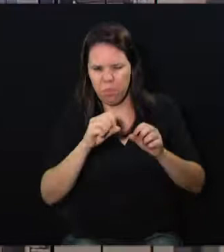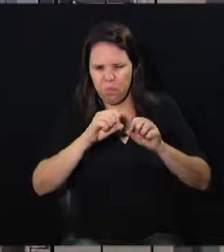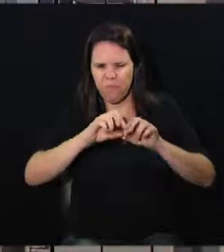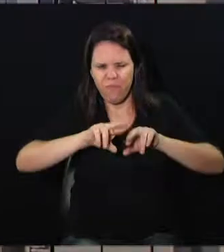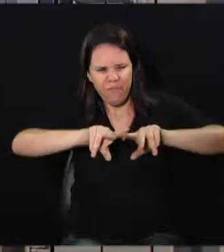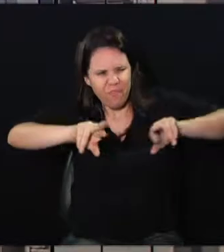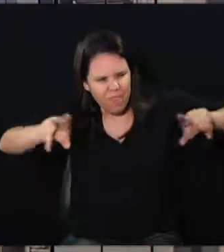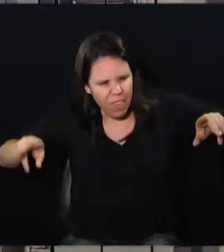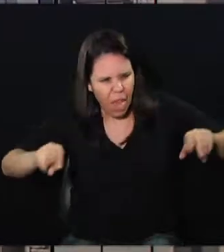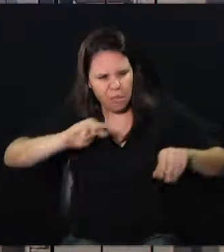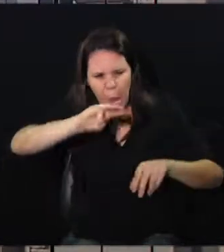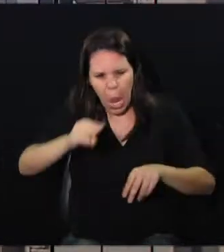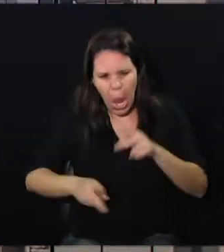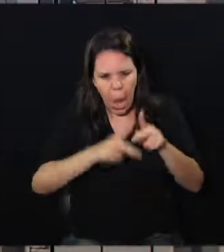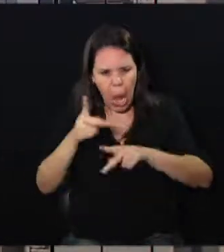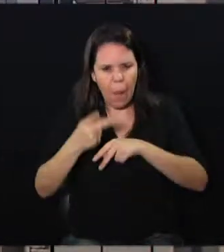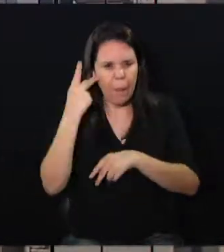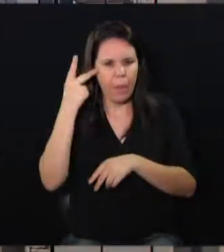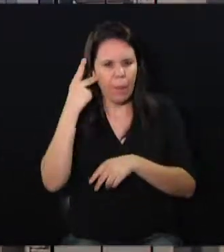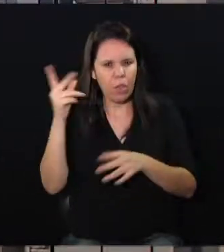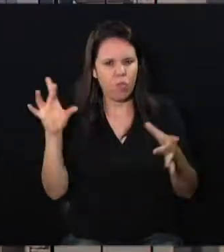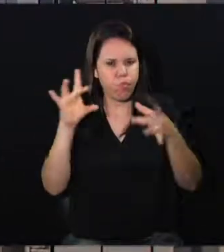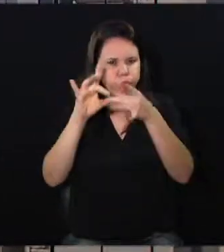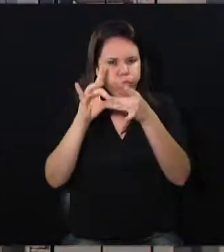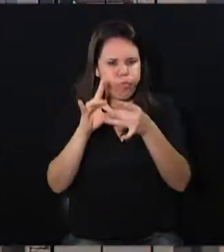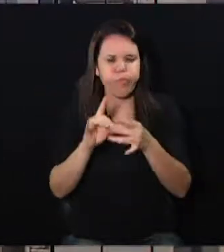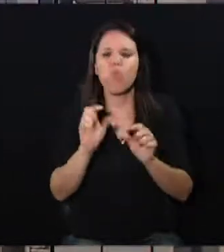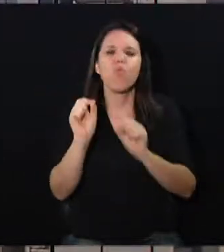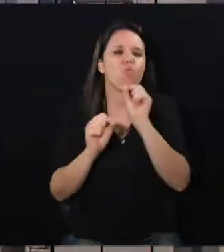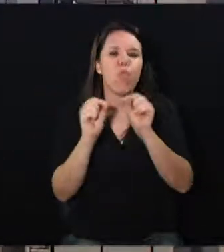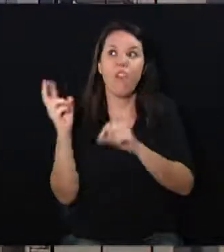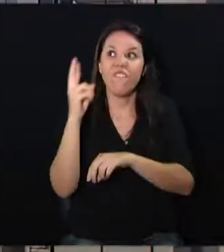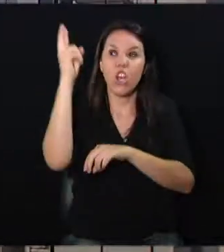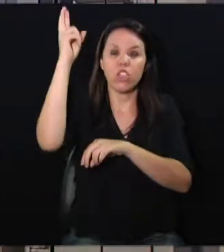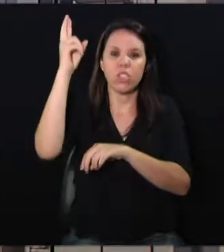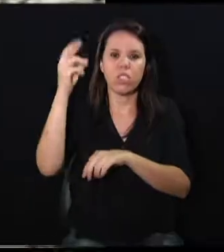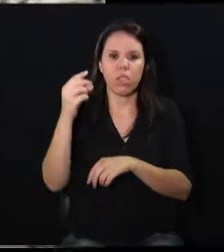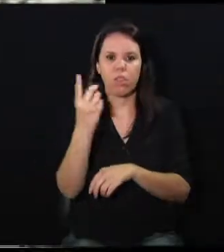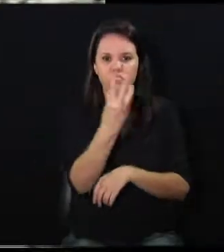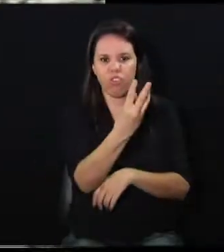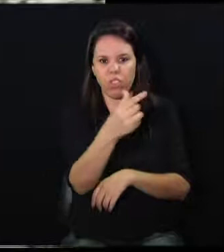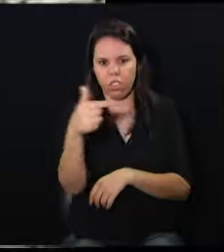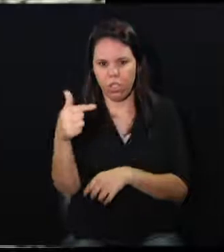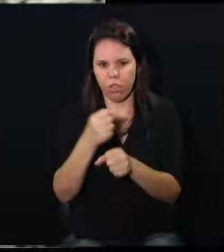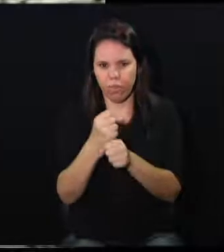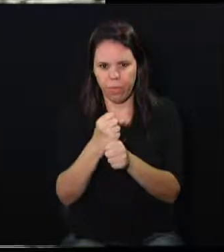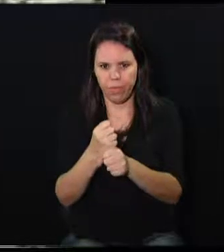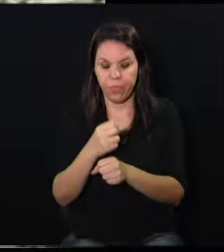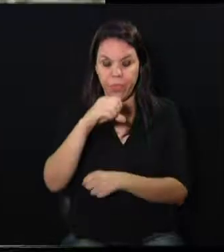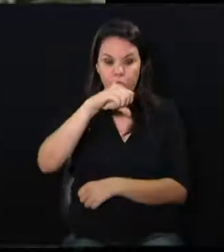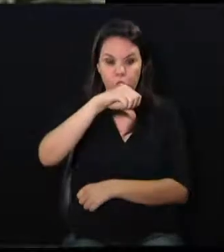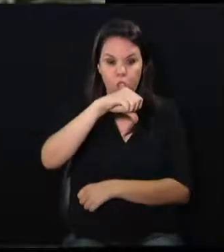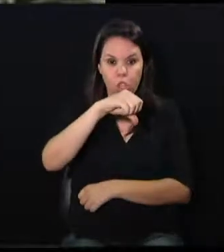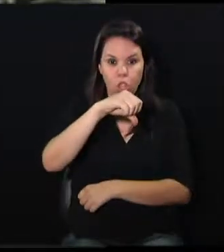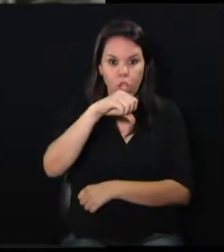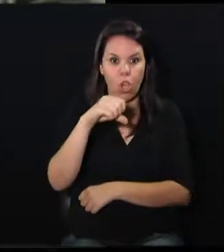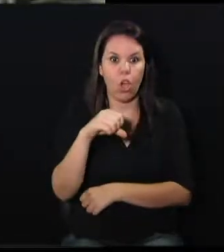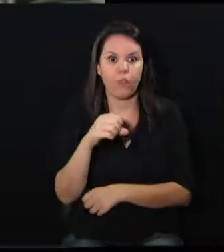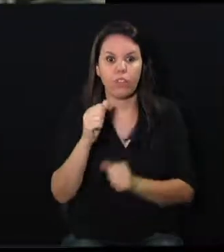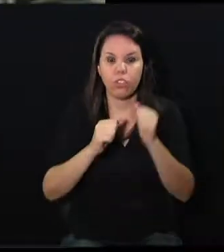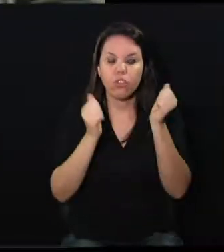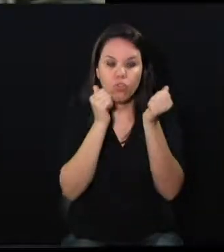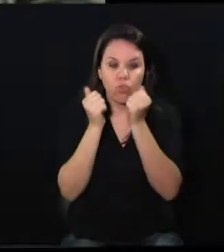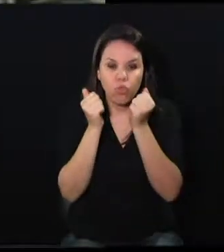se uniram por um ideal democrático, a Revolução de 32. O 9 de julho é uma data